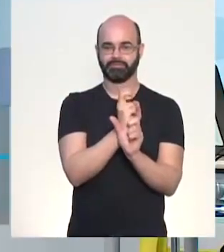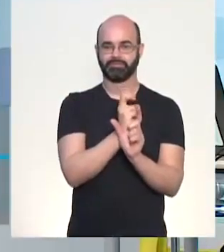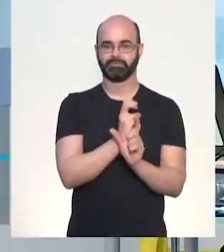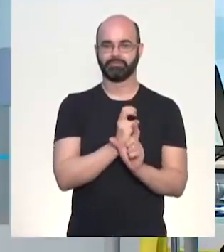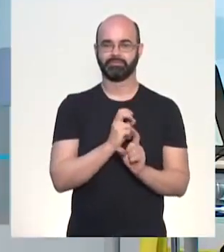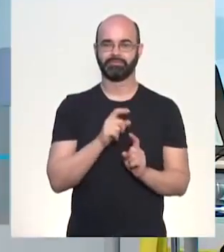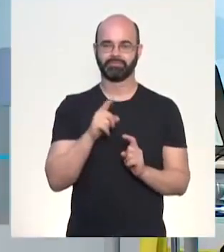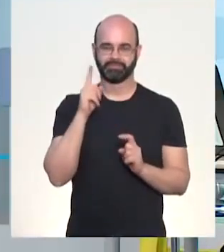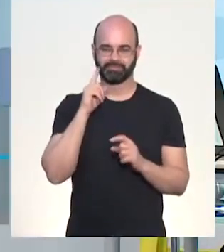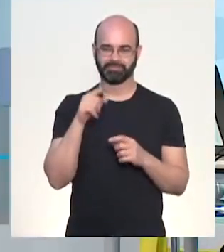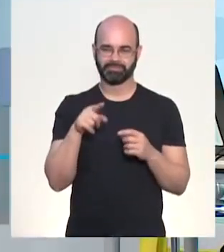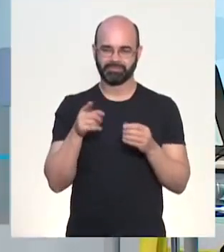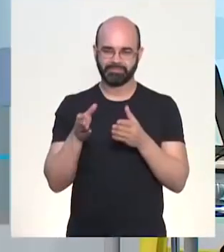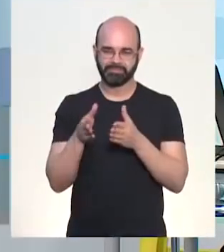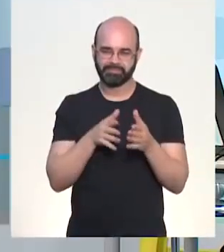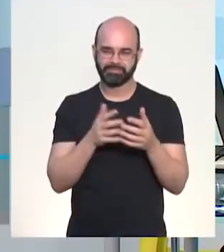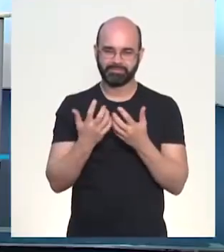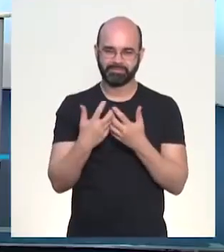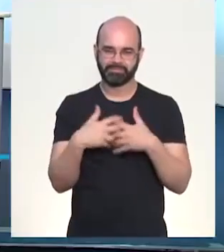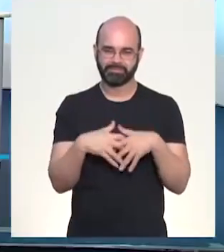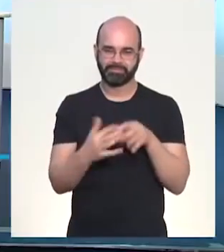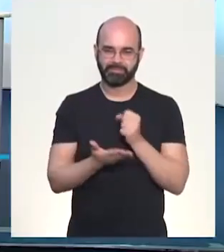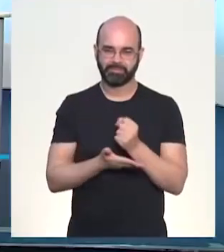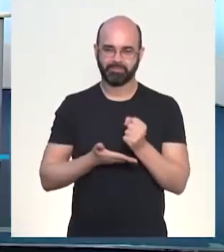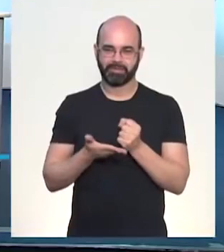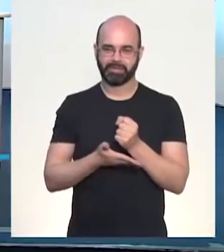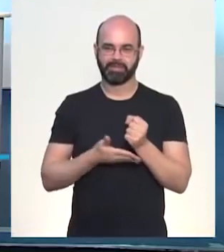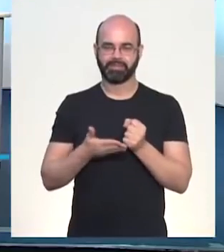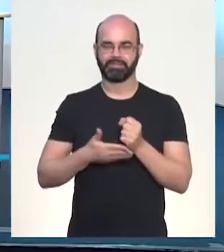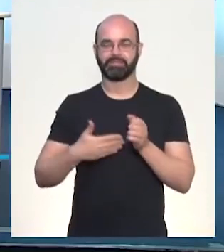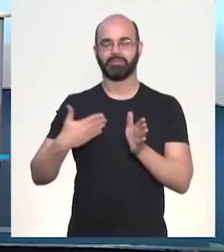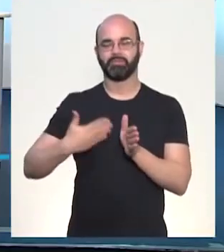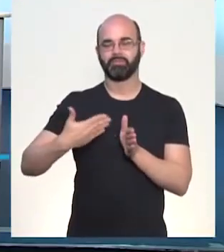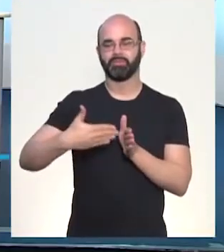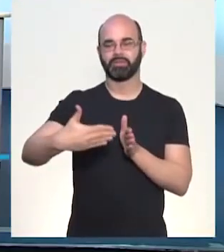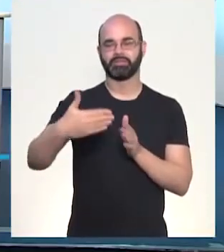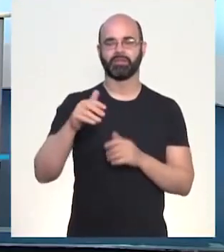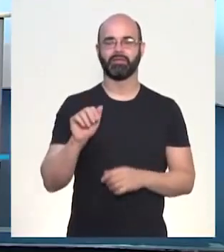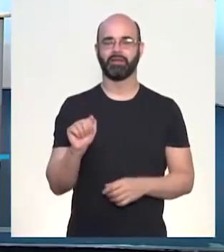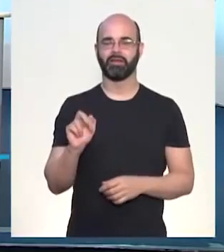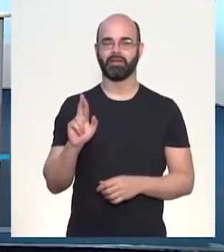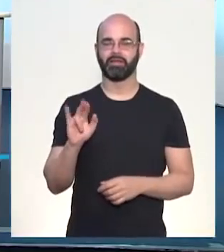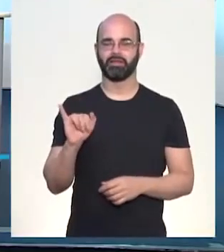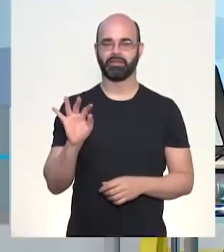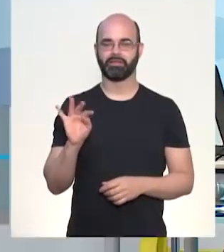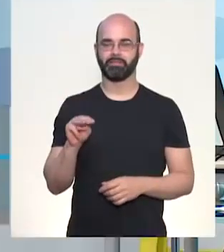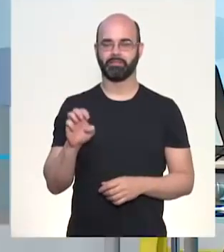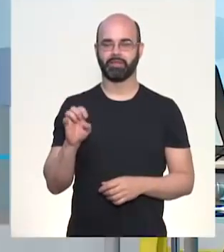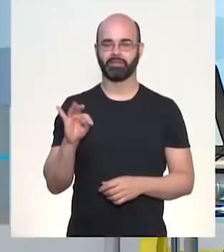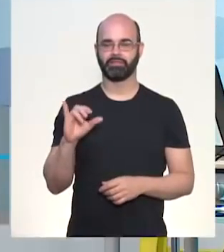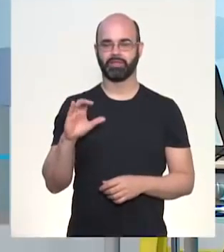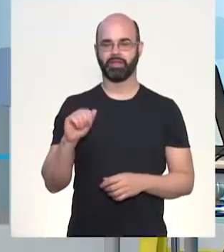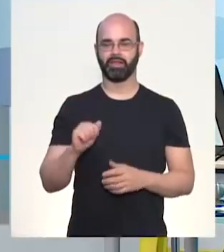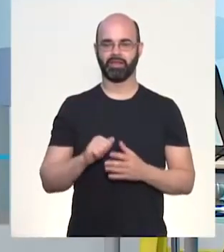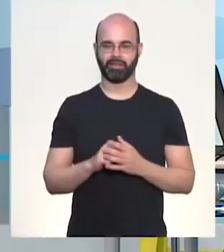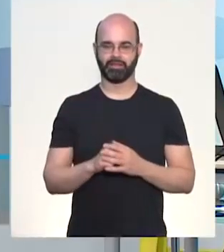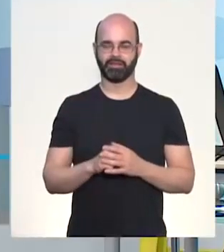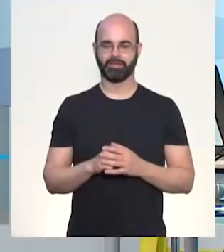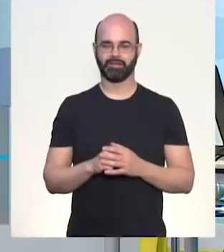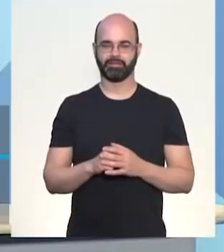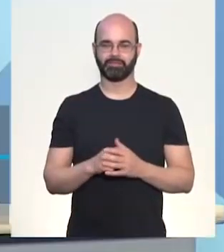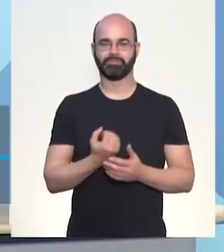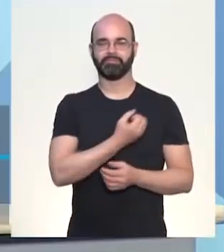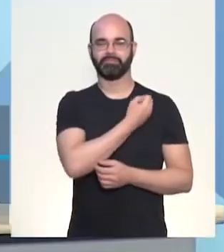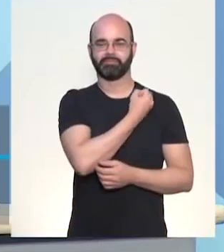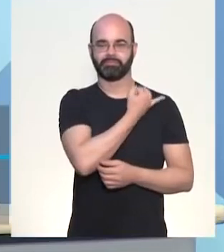é o DNA lá das construções, das progressões aritméticas, né, Viviane? Muito, muito trabalhadas no ensino médio. Tudo